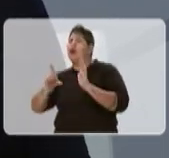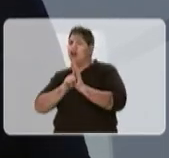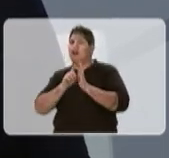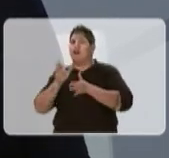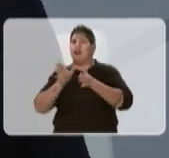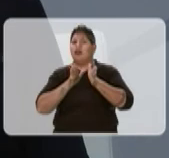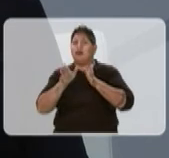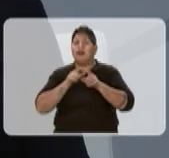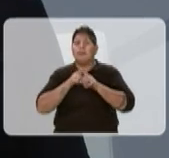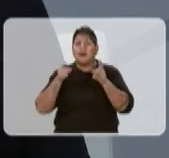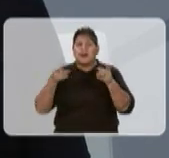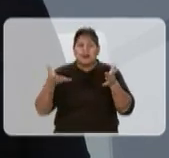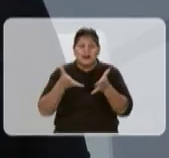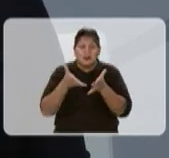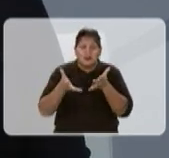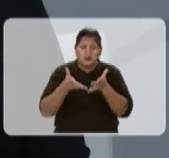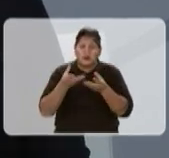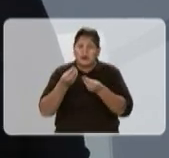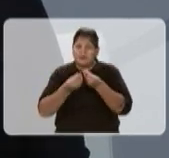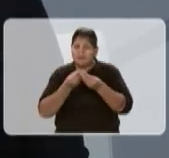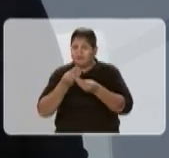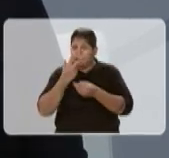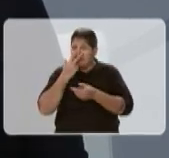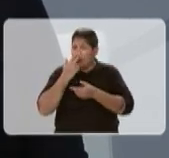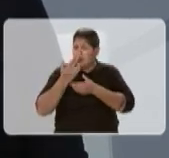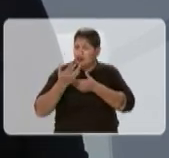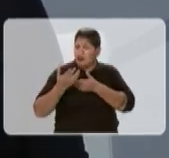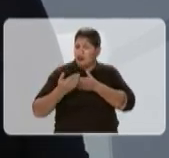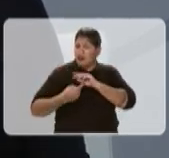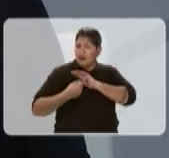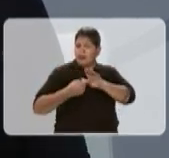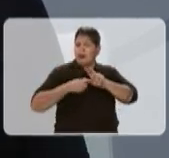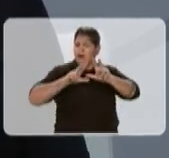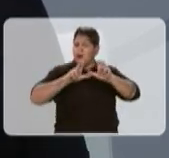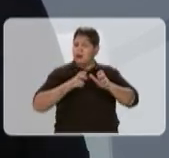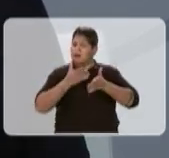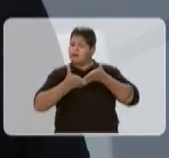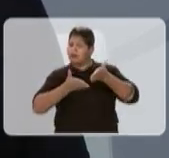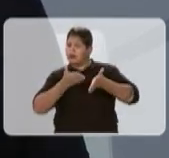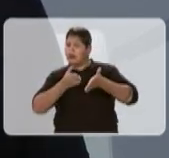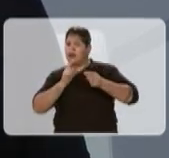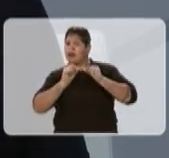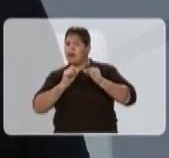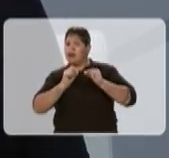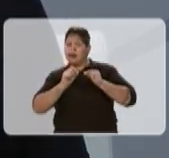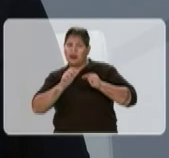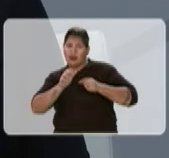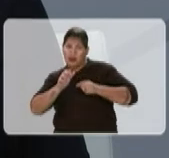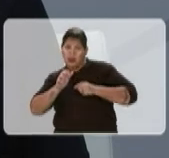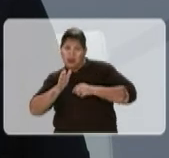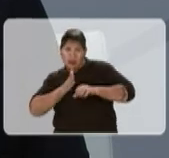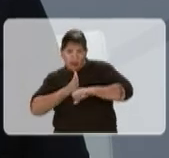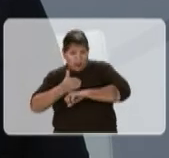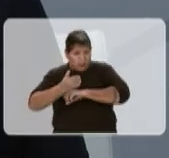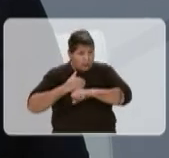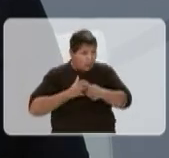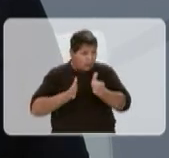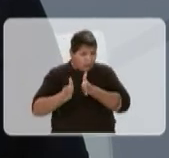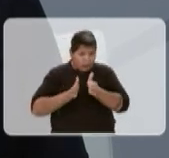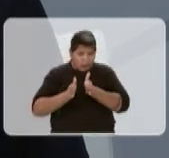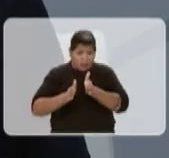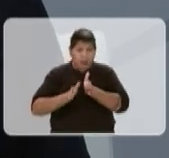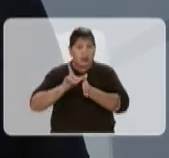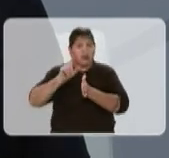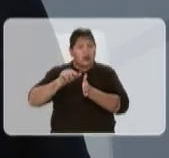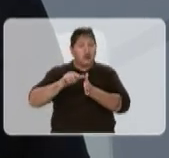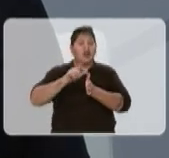de acessibilidade, mas agora ela traz uma abordagem em que a acessibilidade é ao mesmo